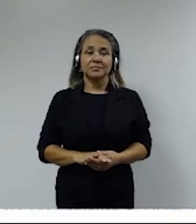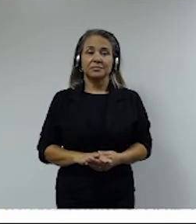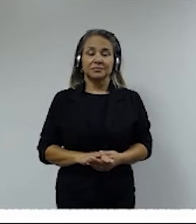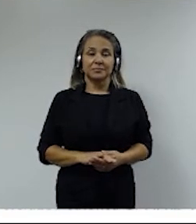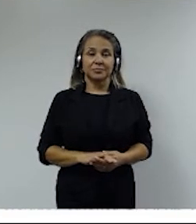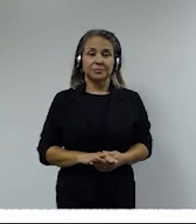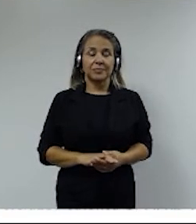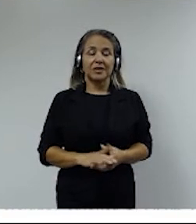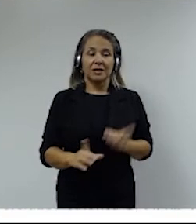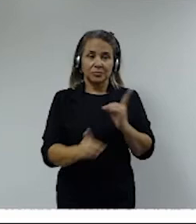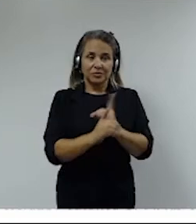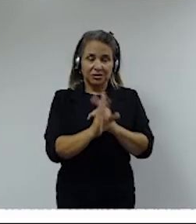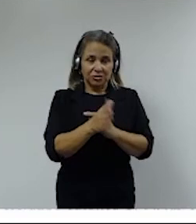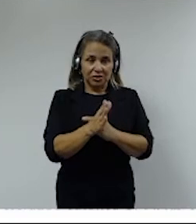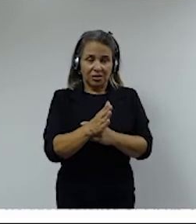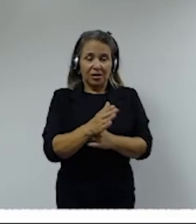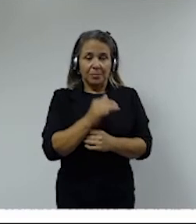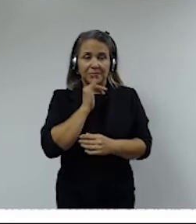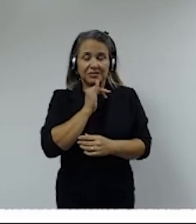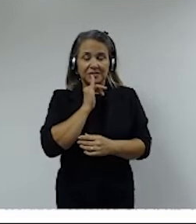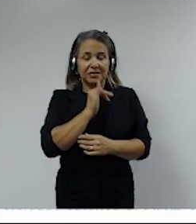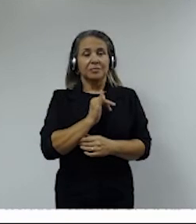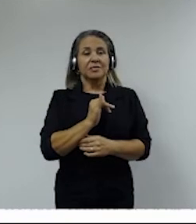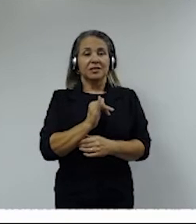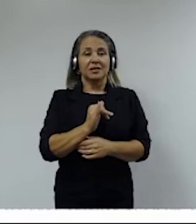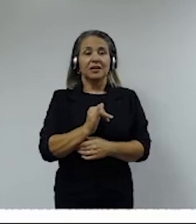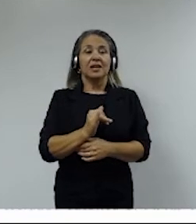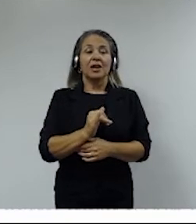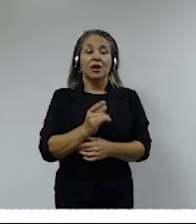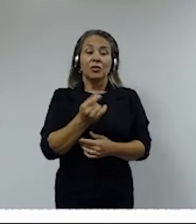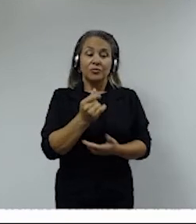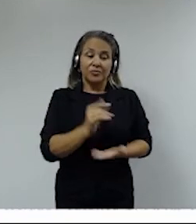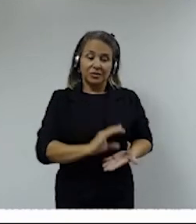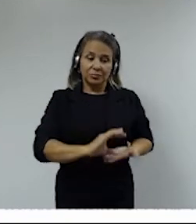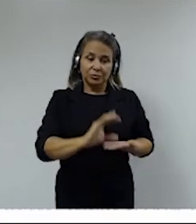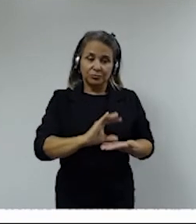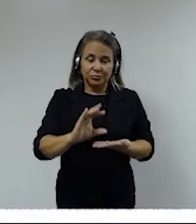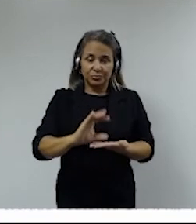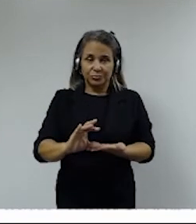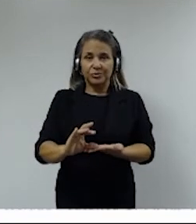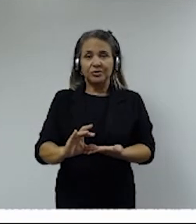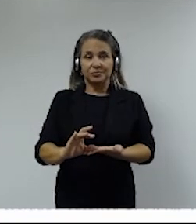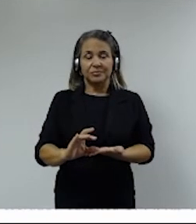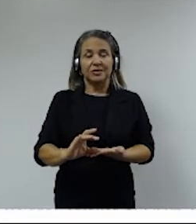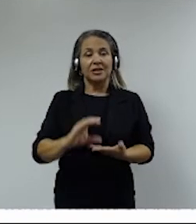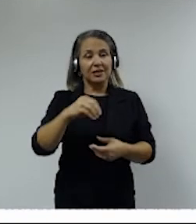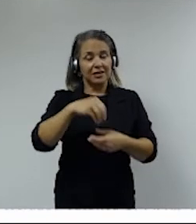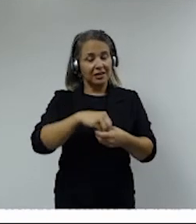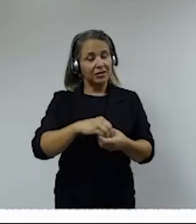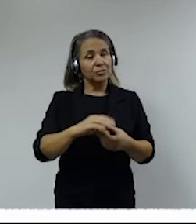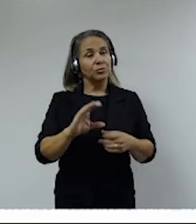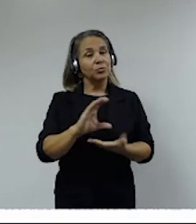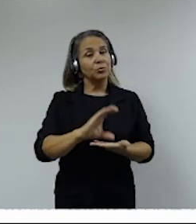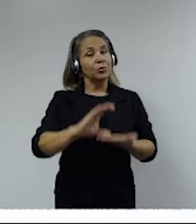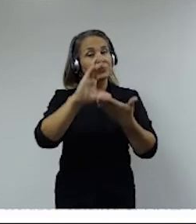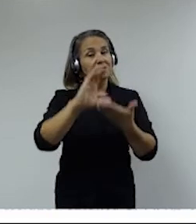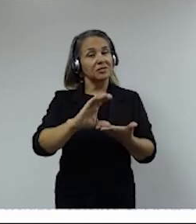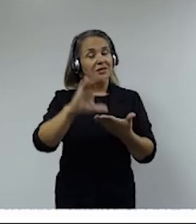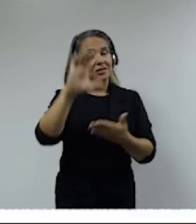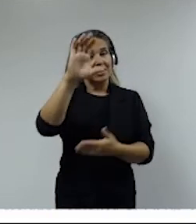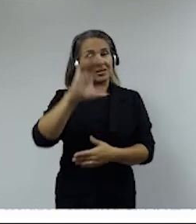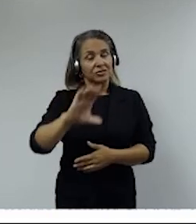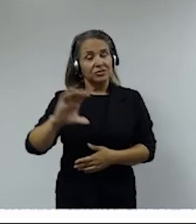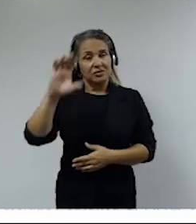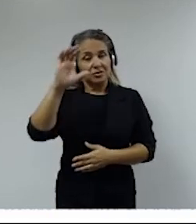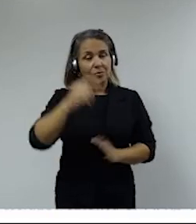aqui. Vejam lá, o fator etário gera uma discussão ética importante. Isso no CREMERS. A resolução do CFM